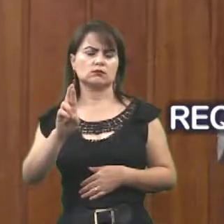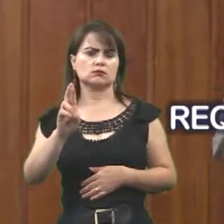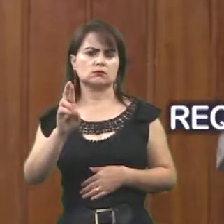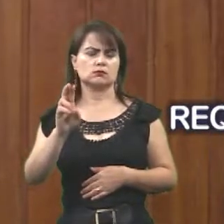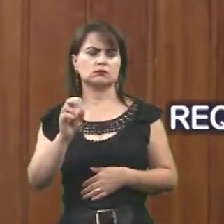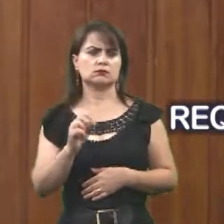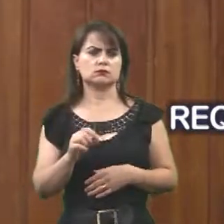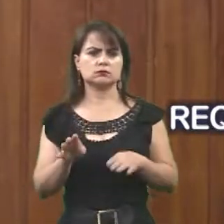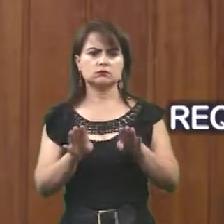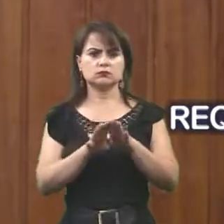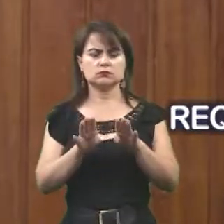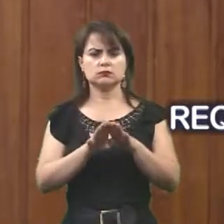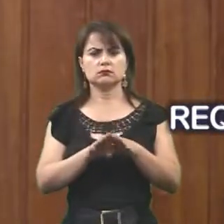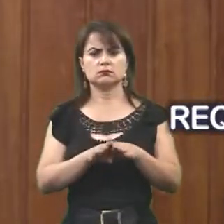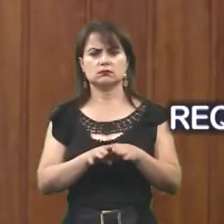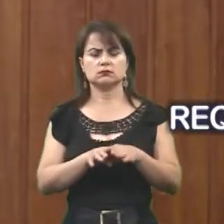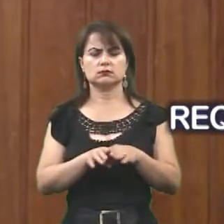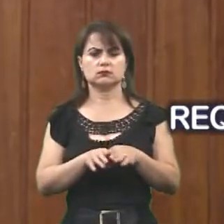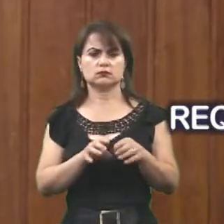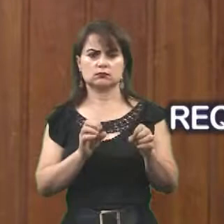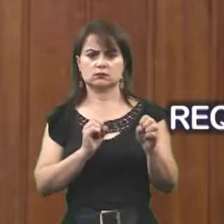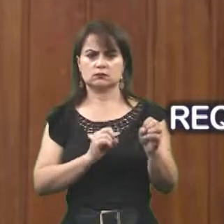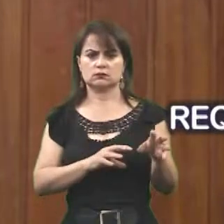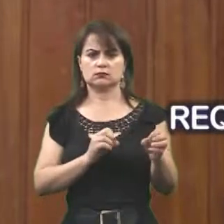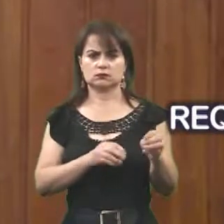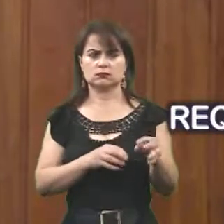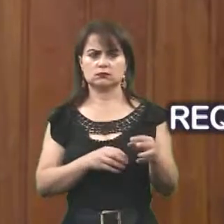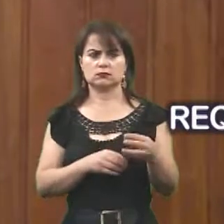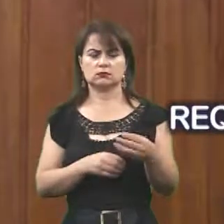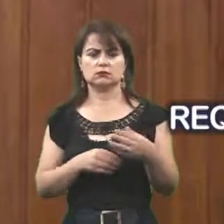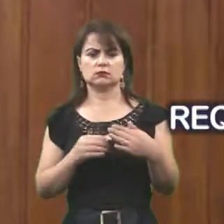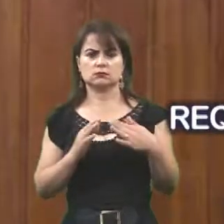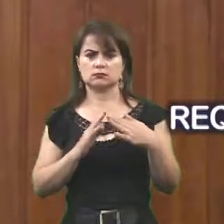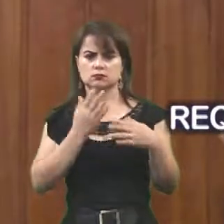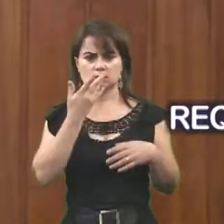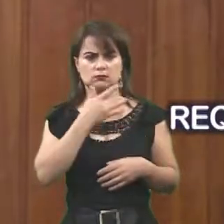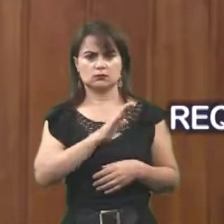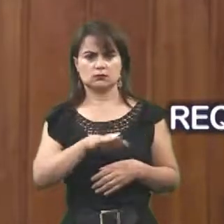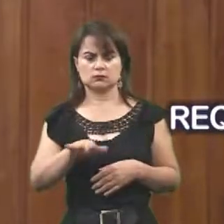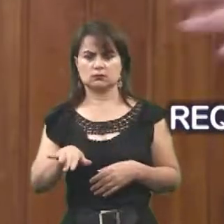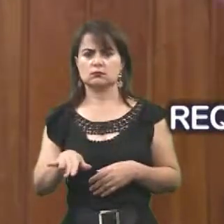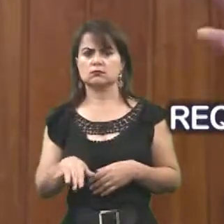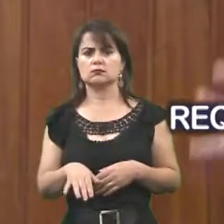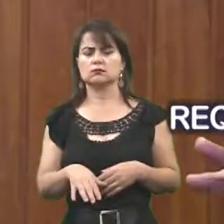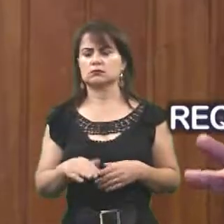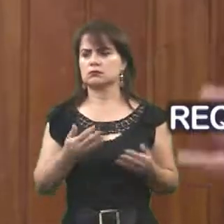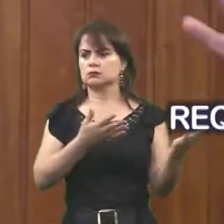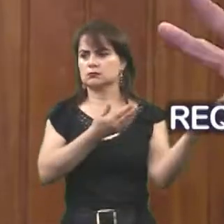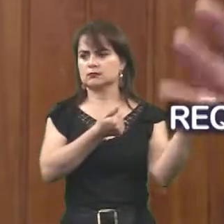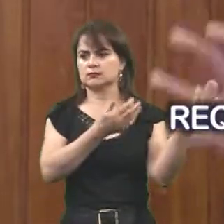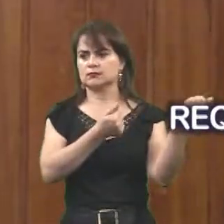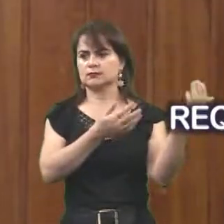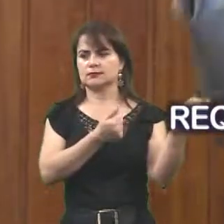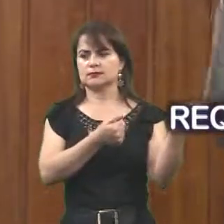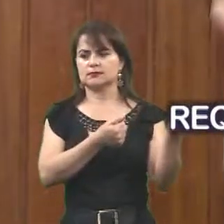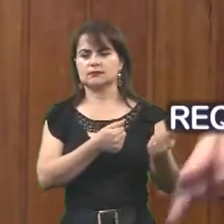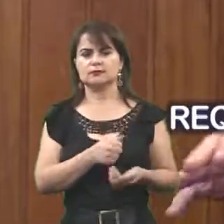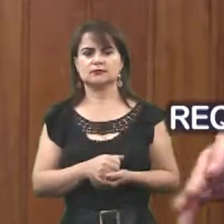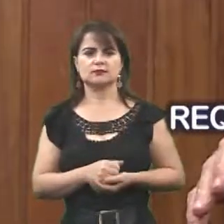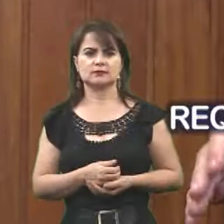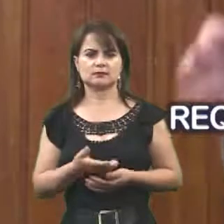formação e na educação dos jovens e das crianças. No nosso tempo, sempre nós tínhamos um meio